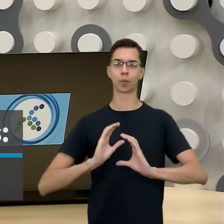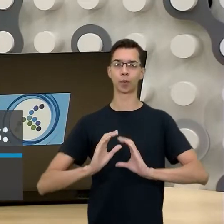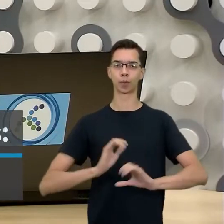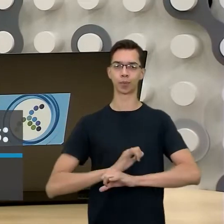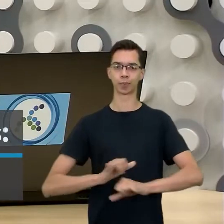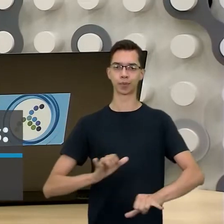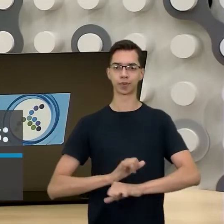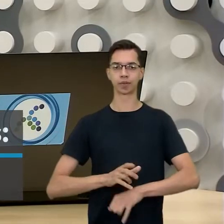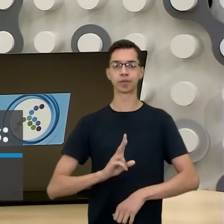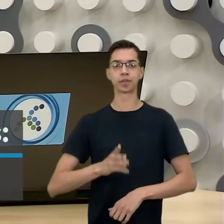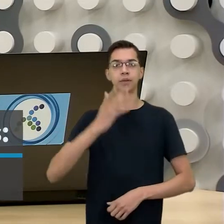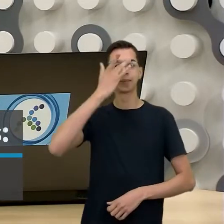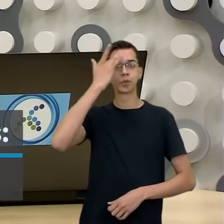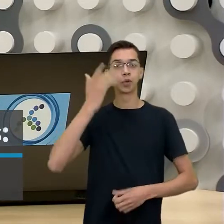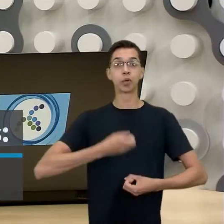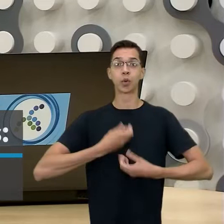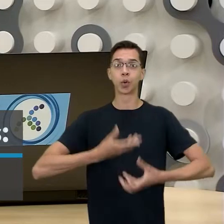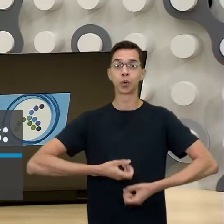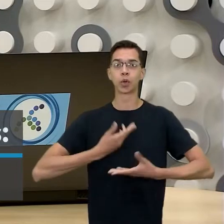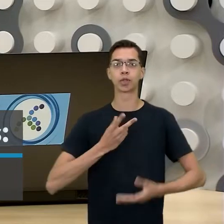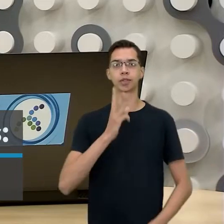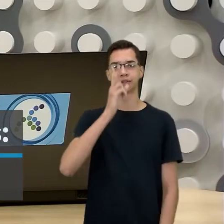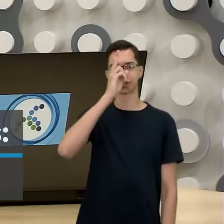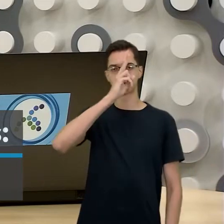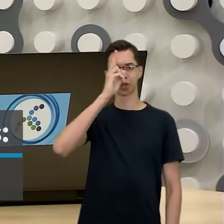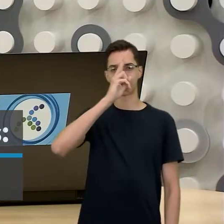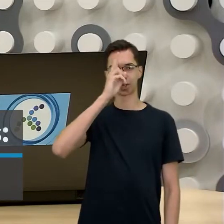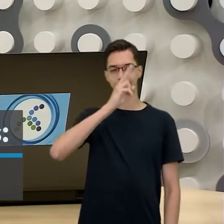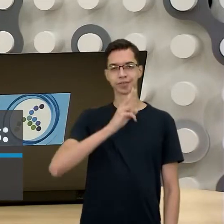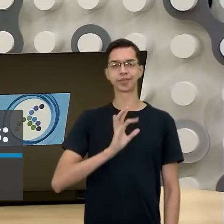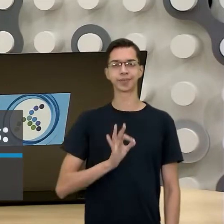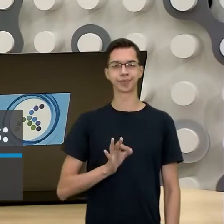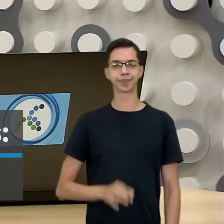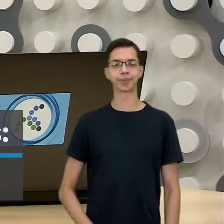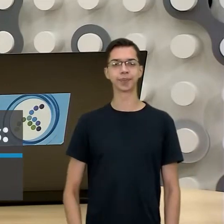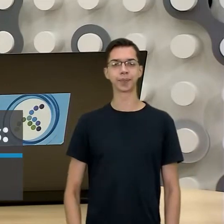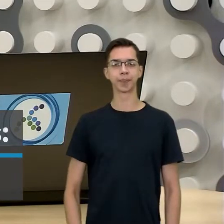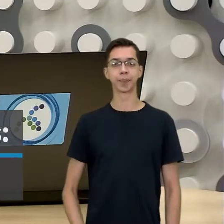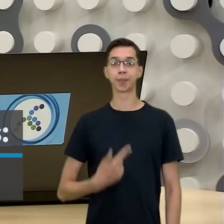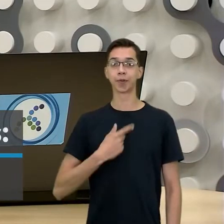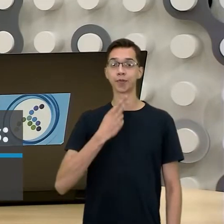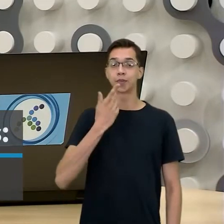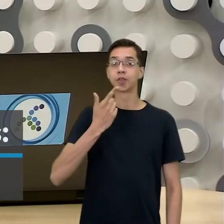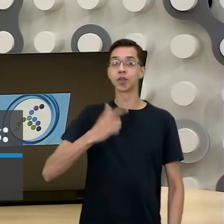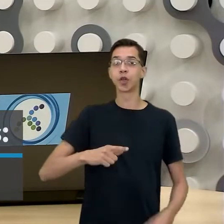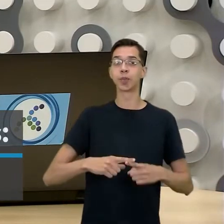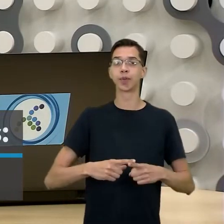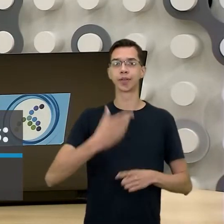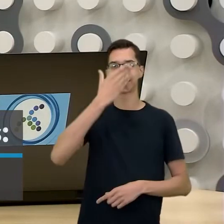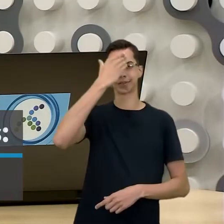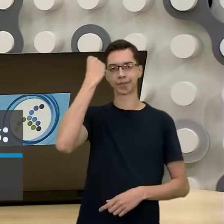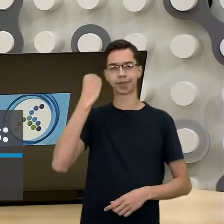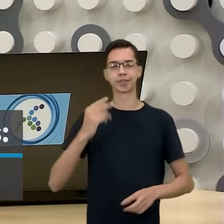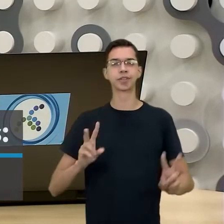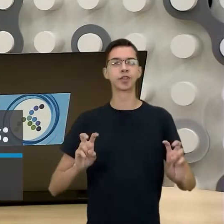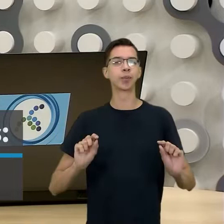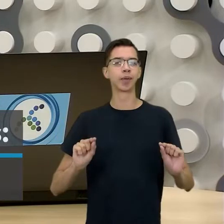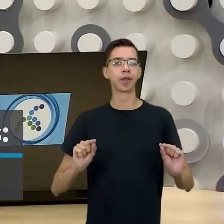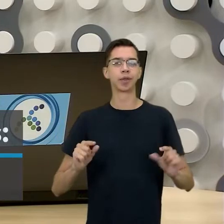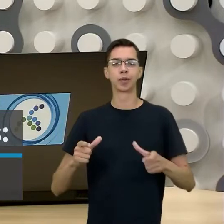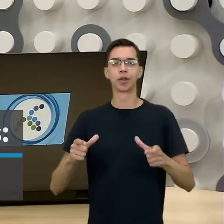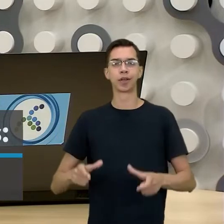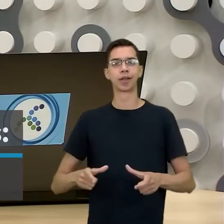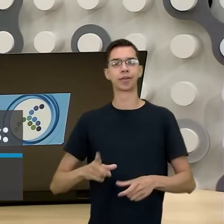são grandes contadores de história, né? Quando você vê, até falando de novo dessa questão dos realities aqui, a pessoa conta aquela história